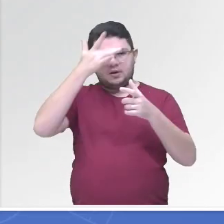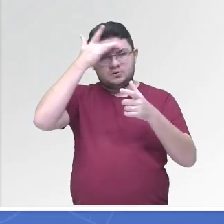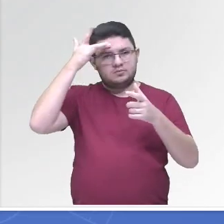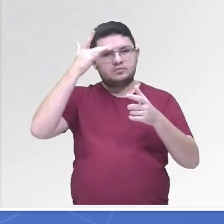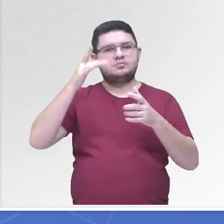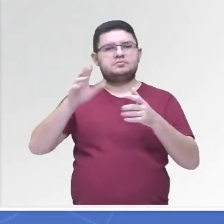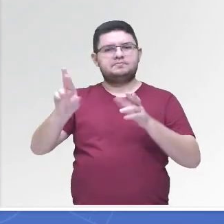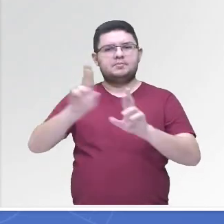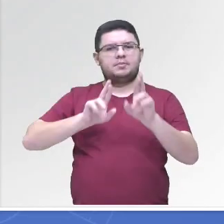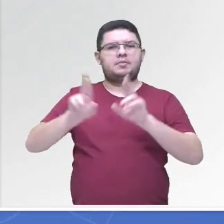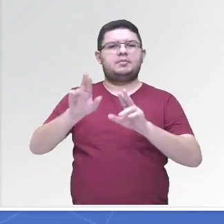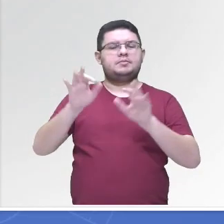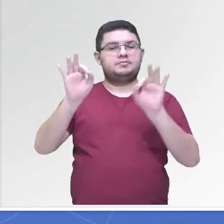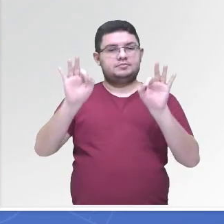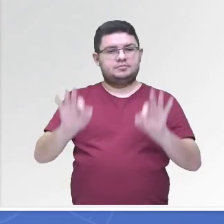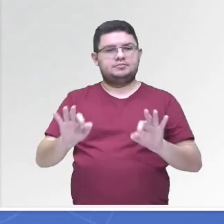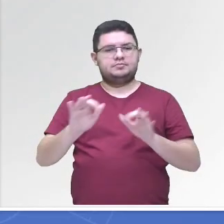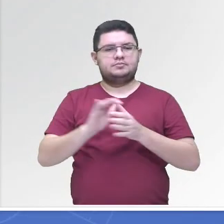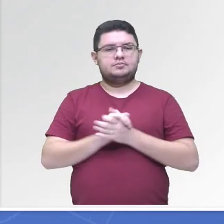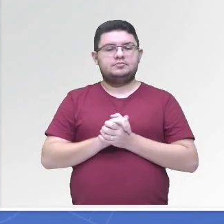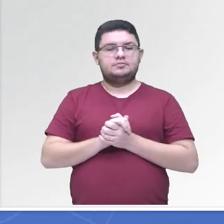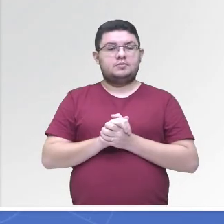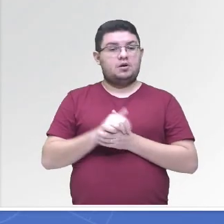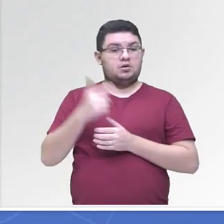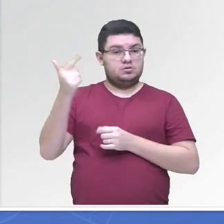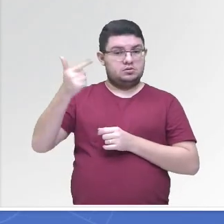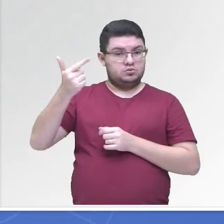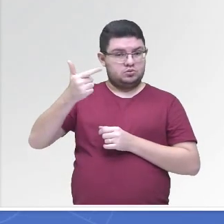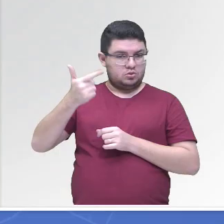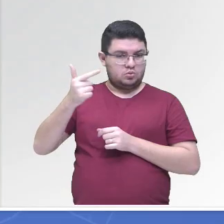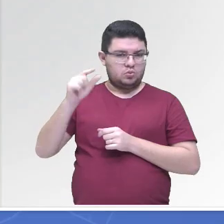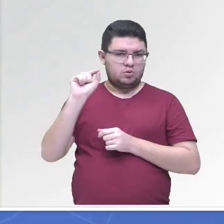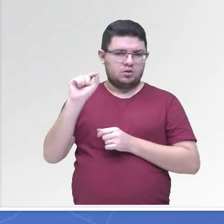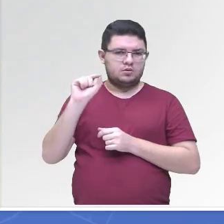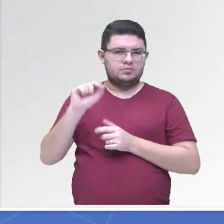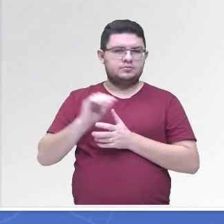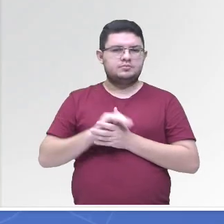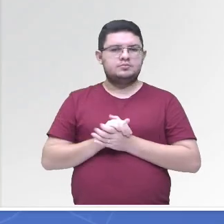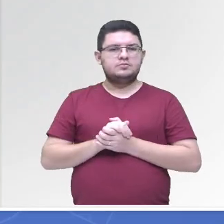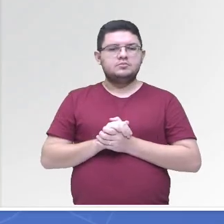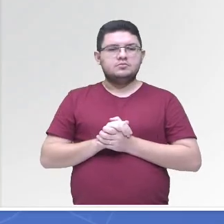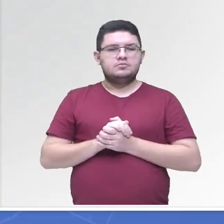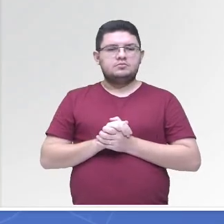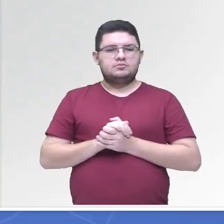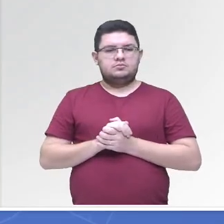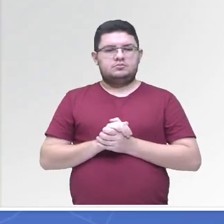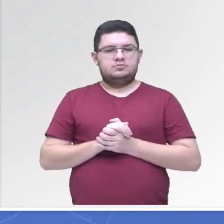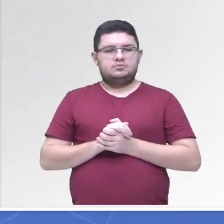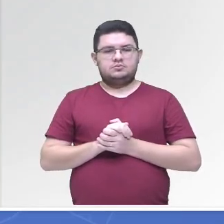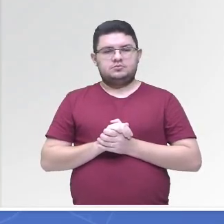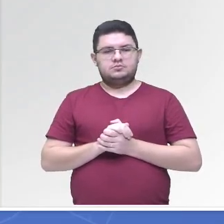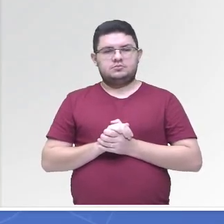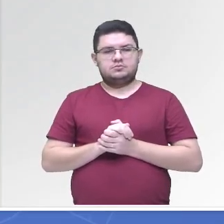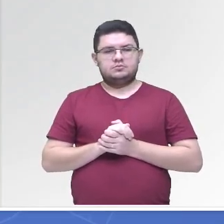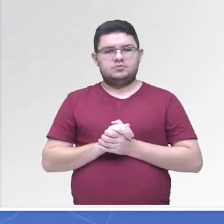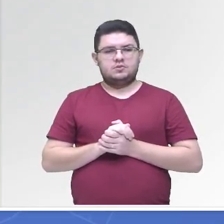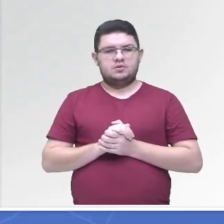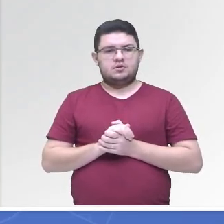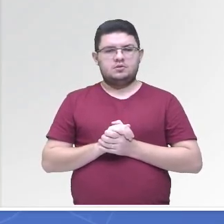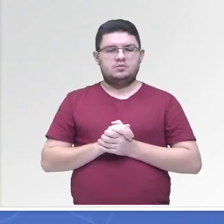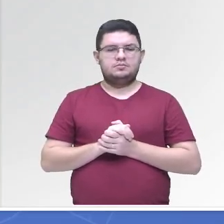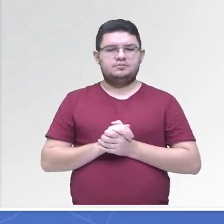1. Parabéns, tá? Vamos lá para segunda. Opa, acho que eu errei, né? Aqui na mudança. Pode colocar a